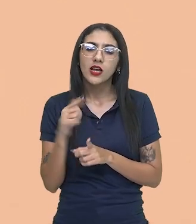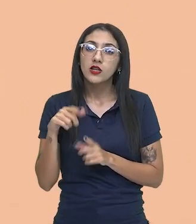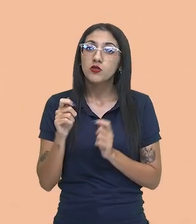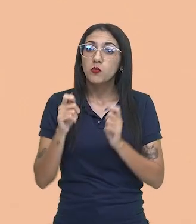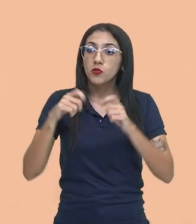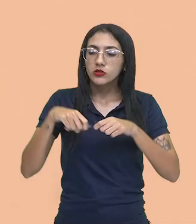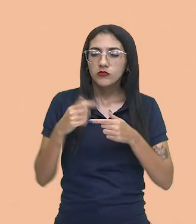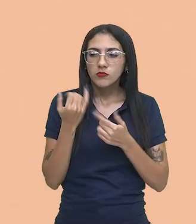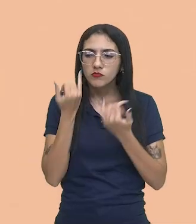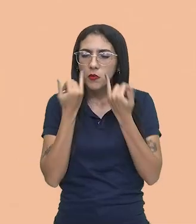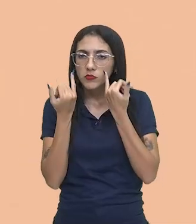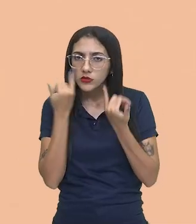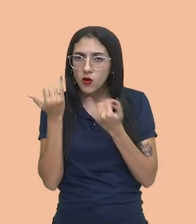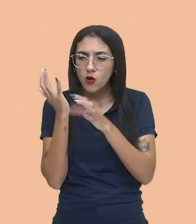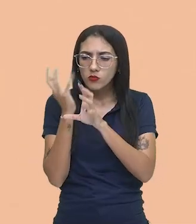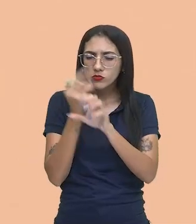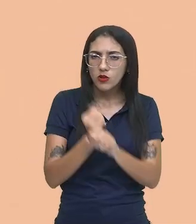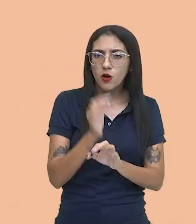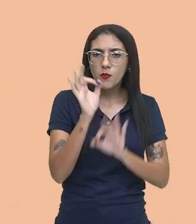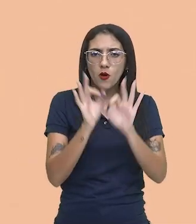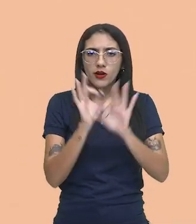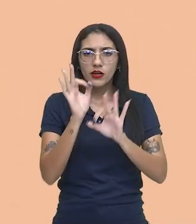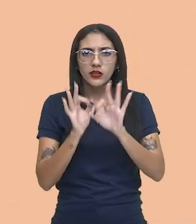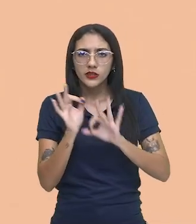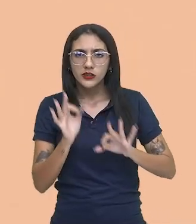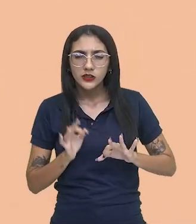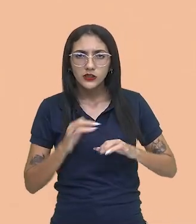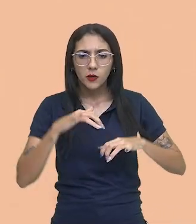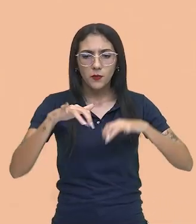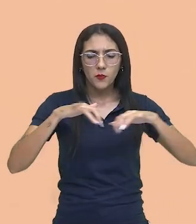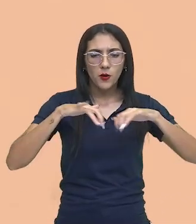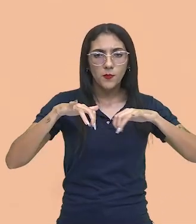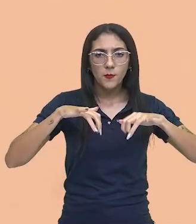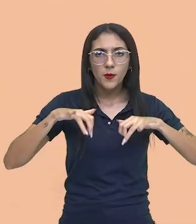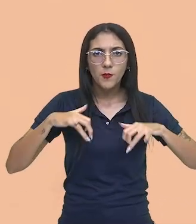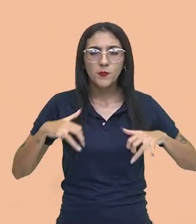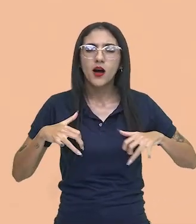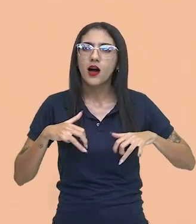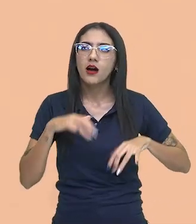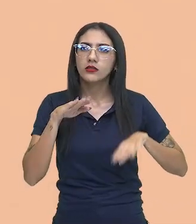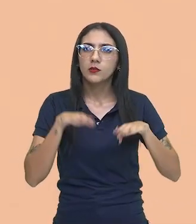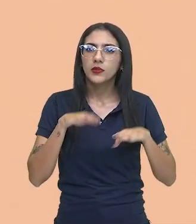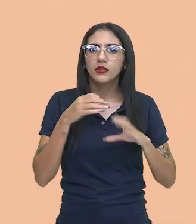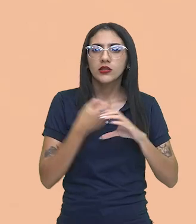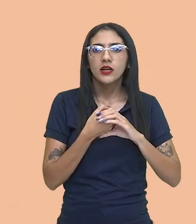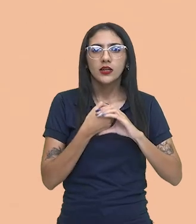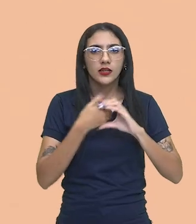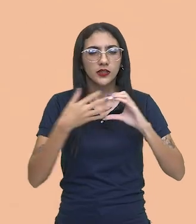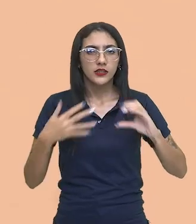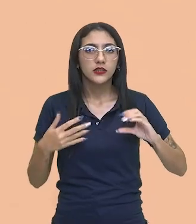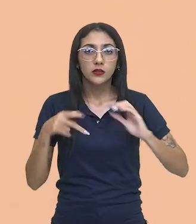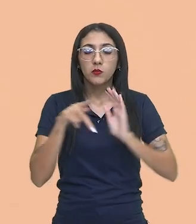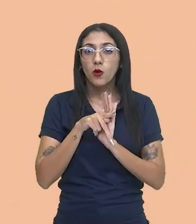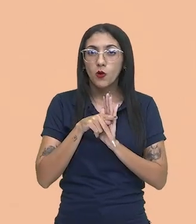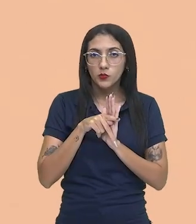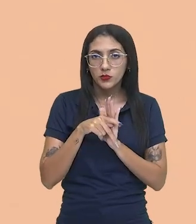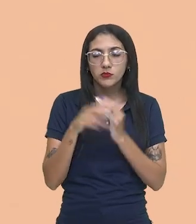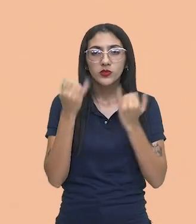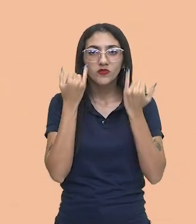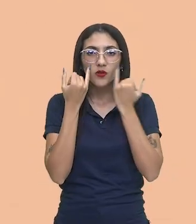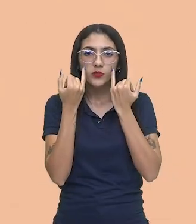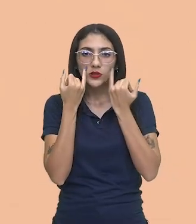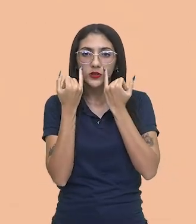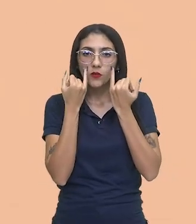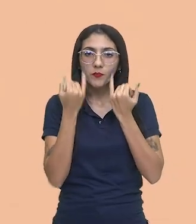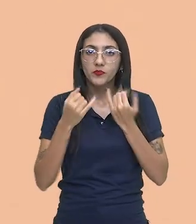esses valores, somam esses valores, fazem aí as suas médias, fazem aí todo esse conjunto de